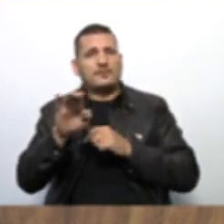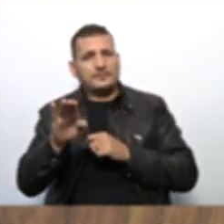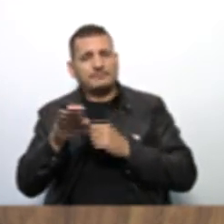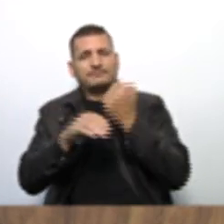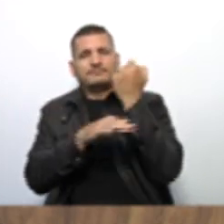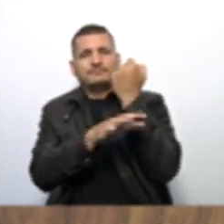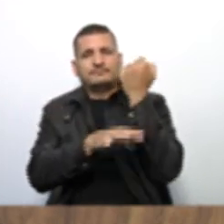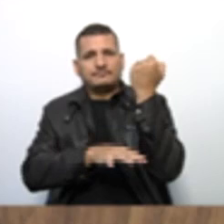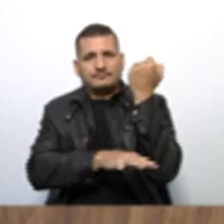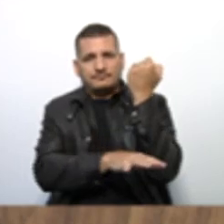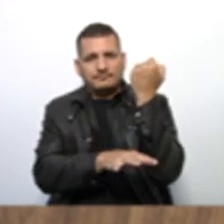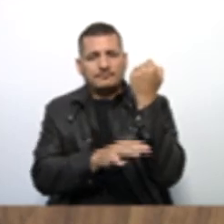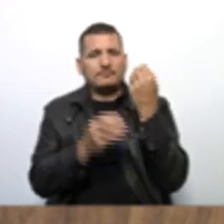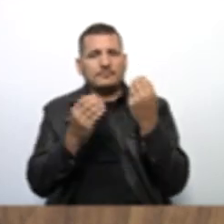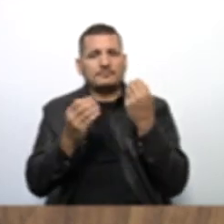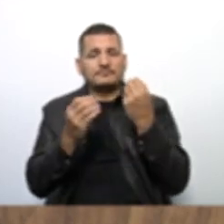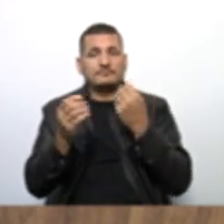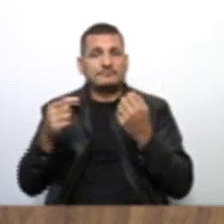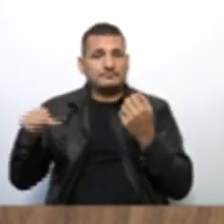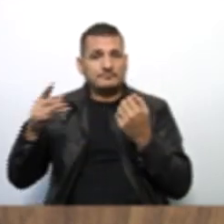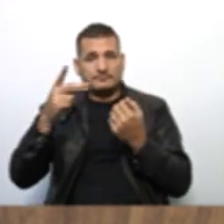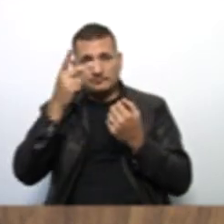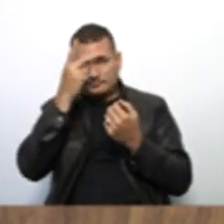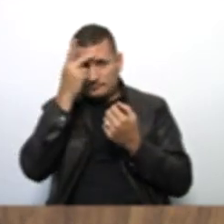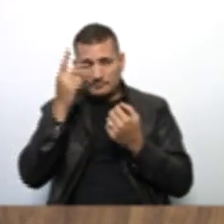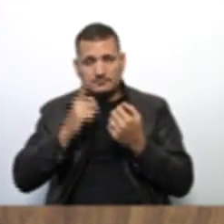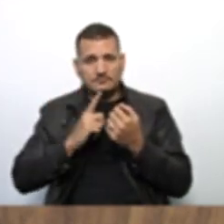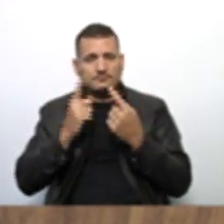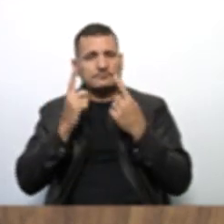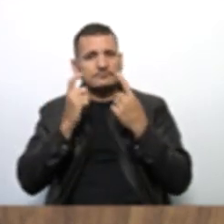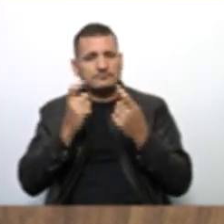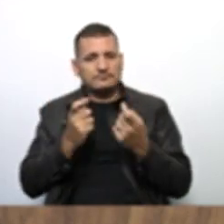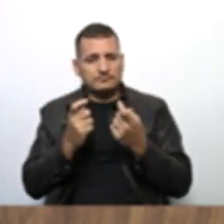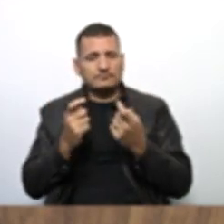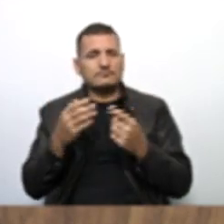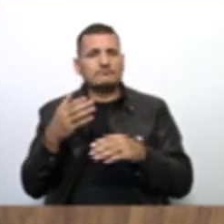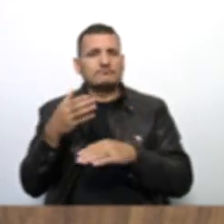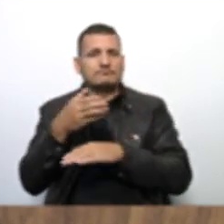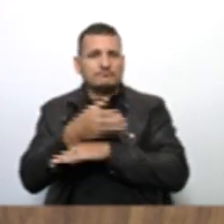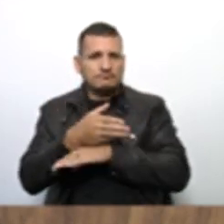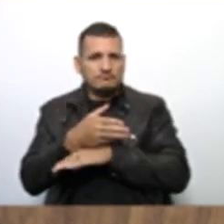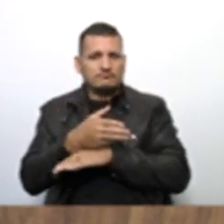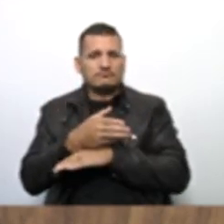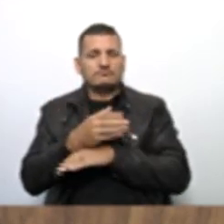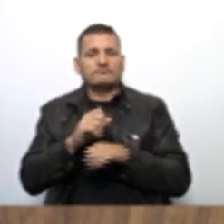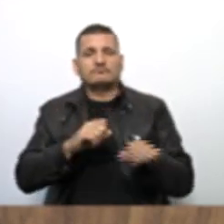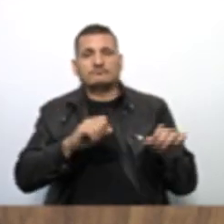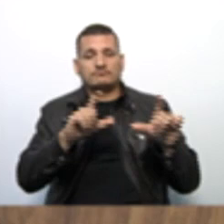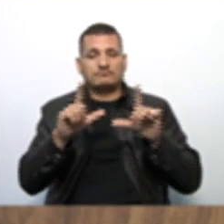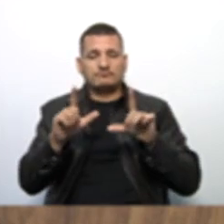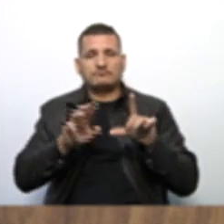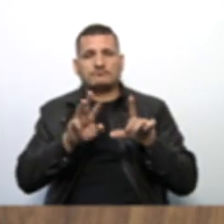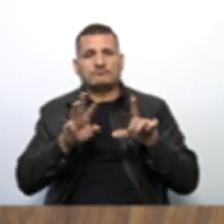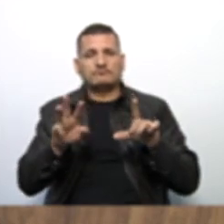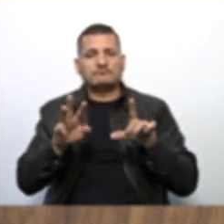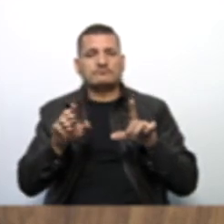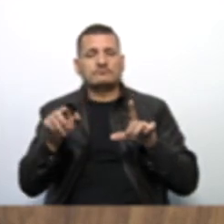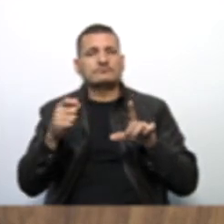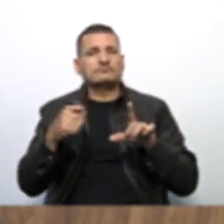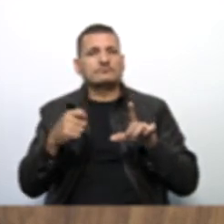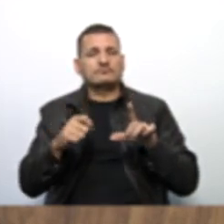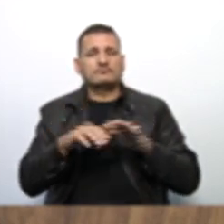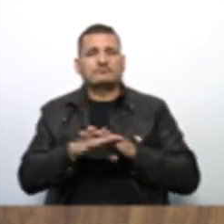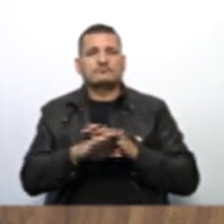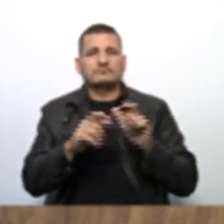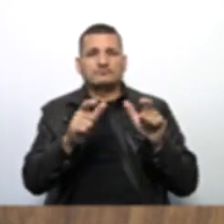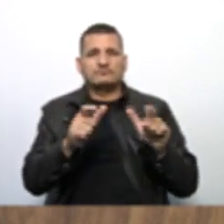web para quê? Para que as pessoas que tenham interesse, né, no mundo todo possam acessar aquela minha página da internet. Ela tem que ficar armazenada